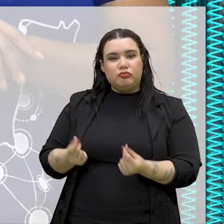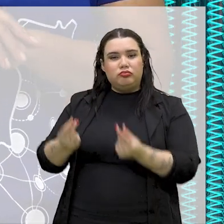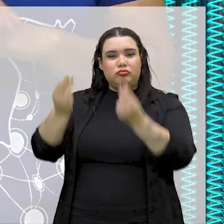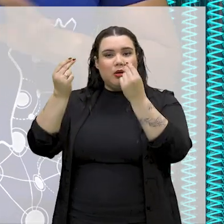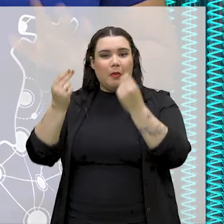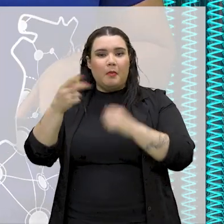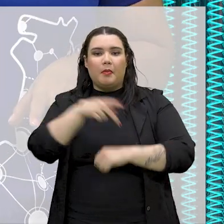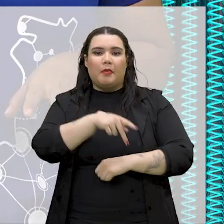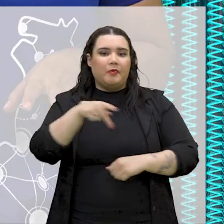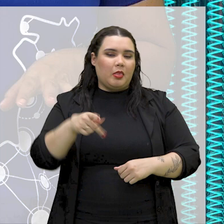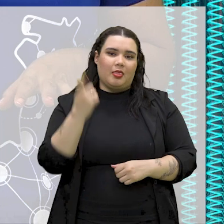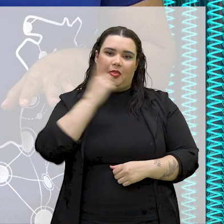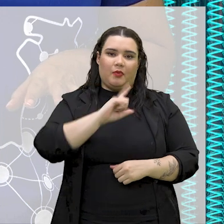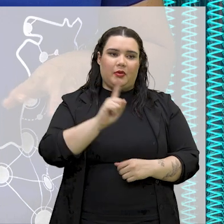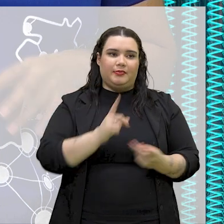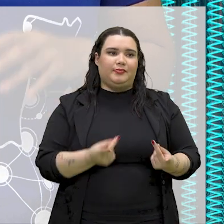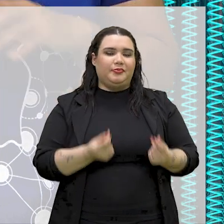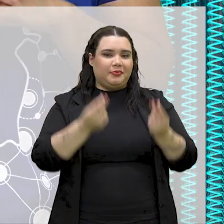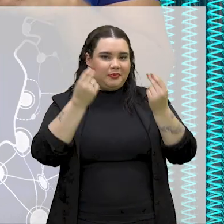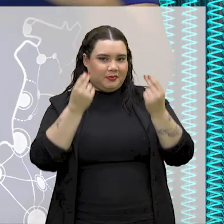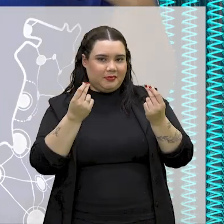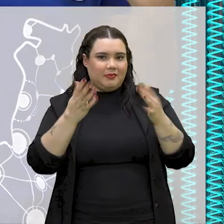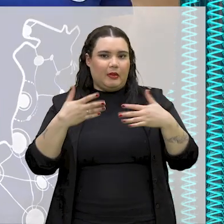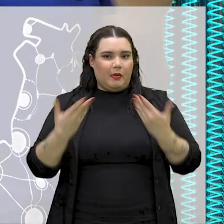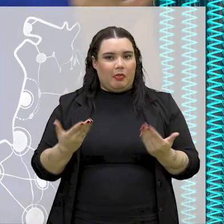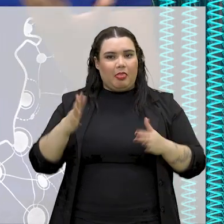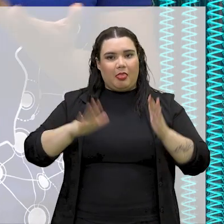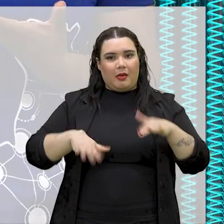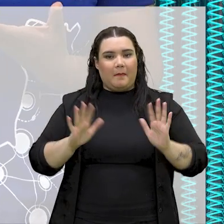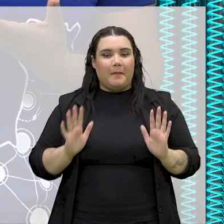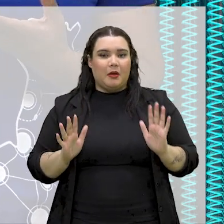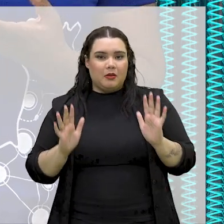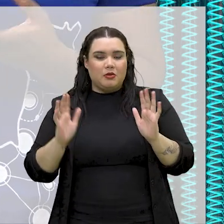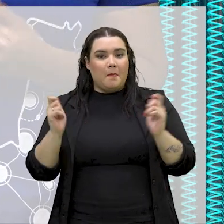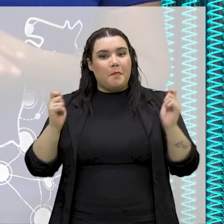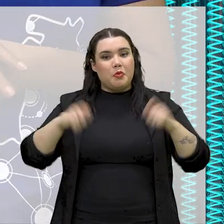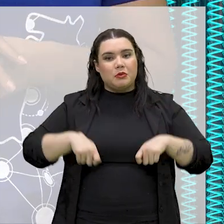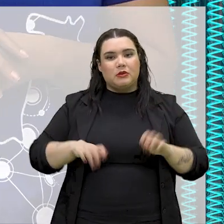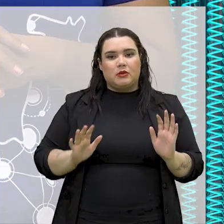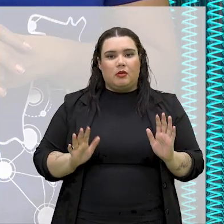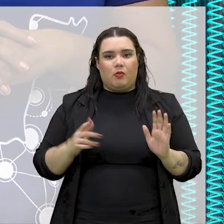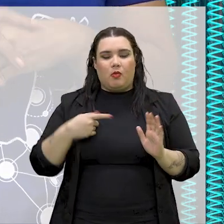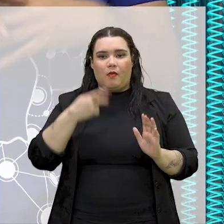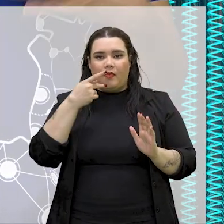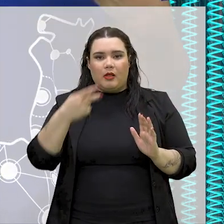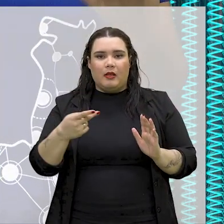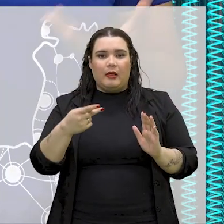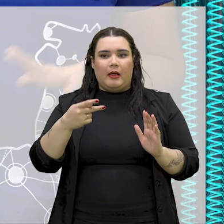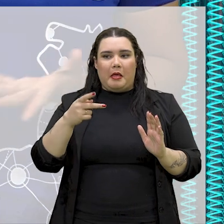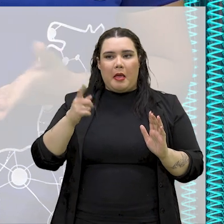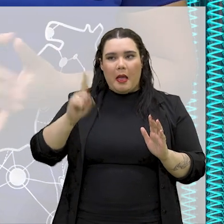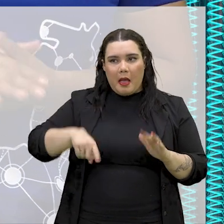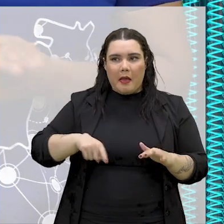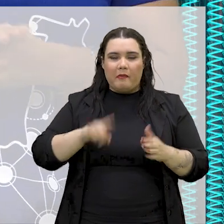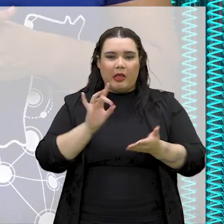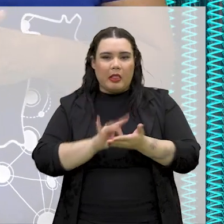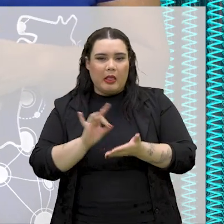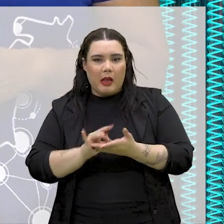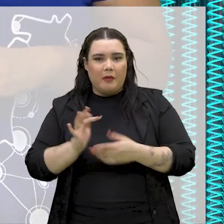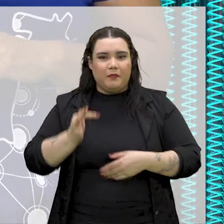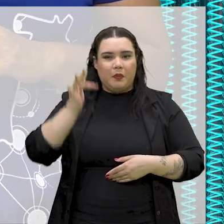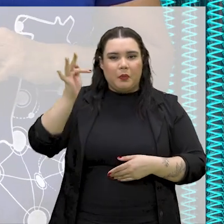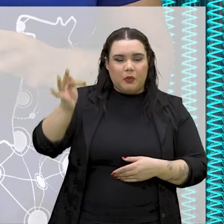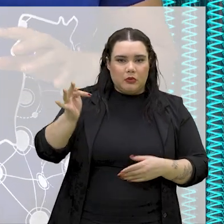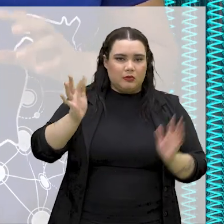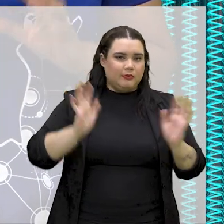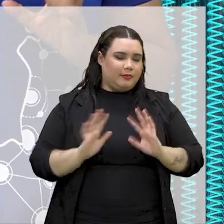professor que não vai ganhar tanto dinheiro assim. Então, é uma possibilidade geral. Eu não estou, tipo, prevendo o